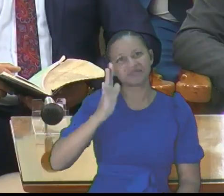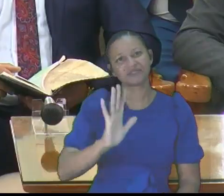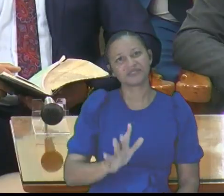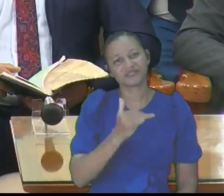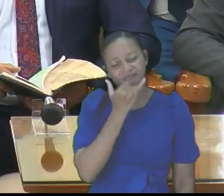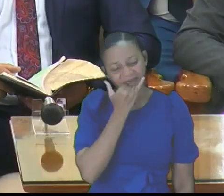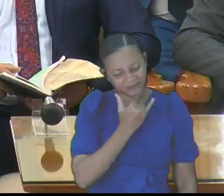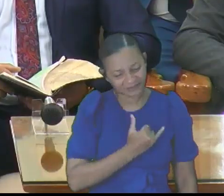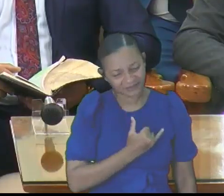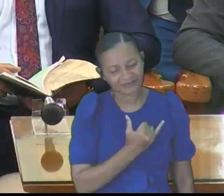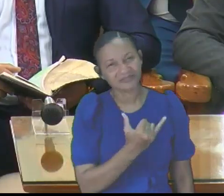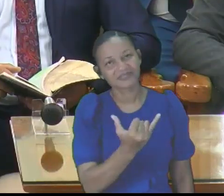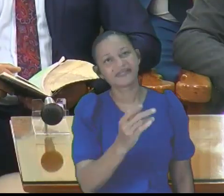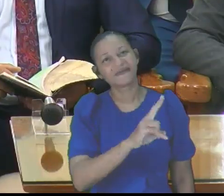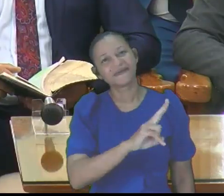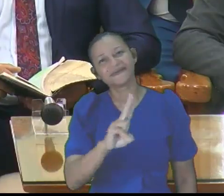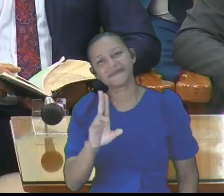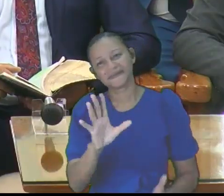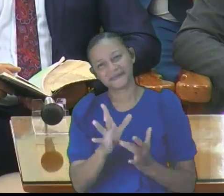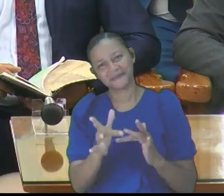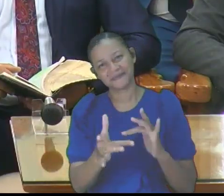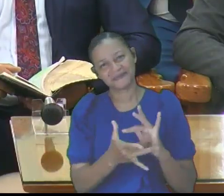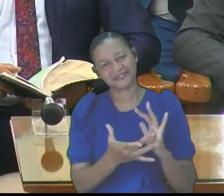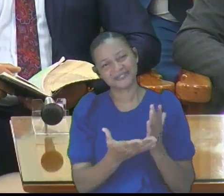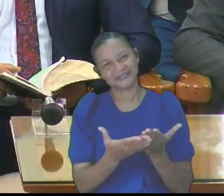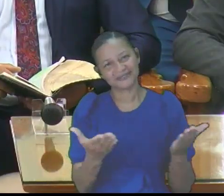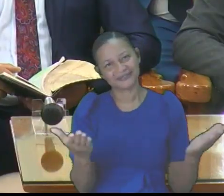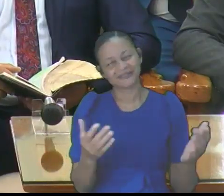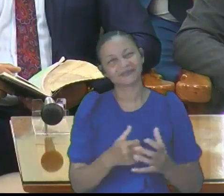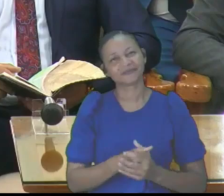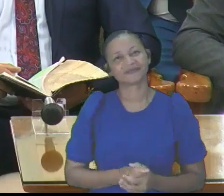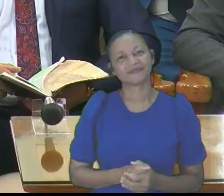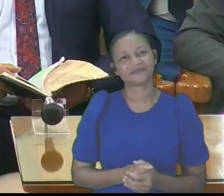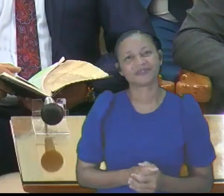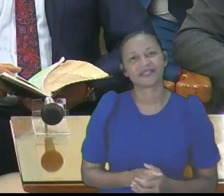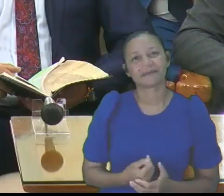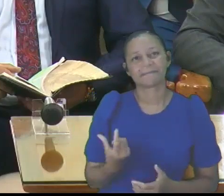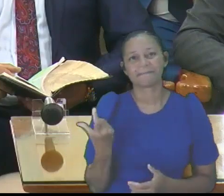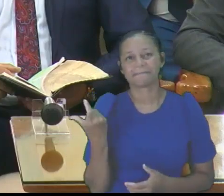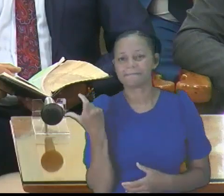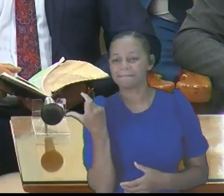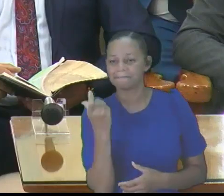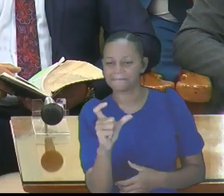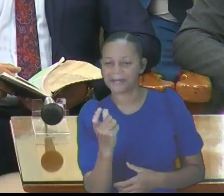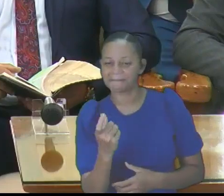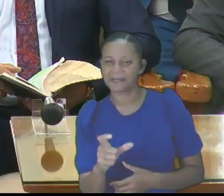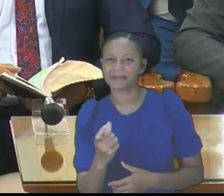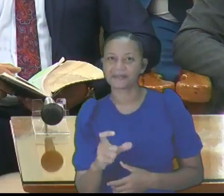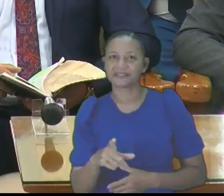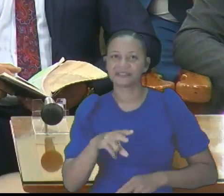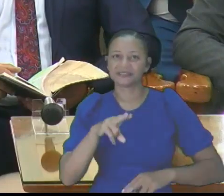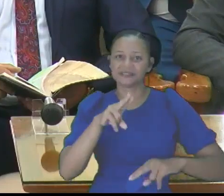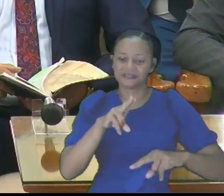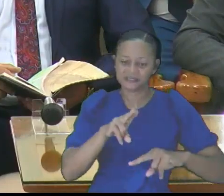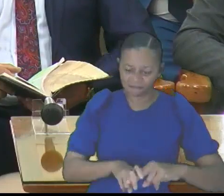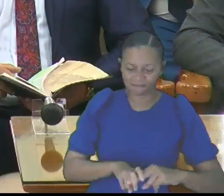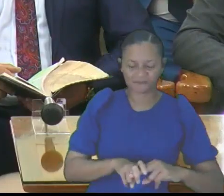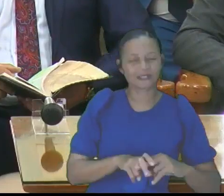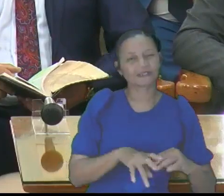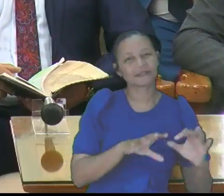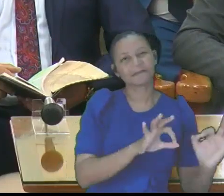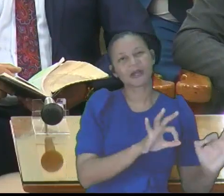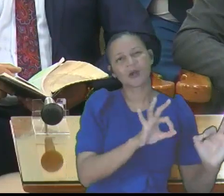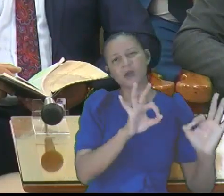perdoei. Em nome de Jesus. Você só está dizendo blasfêmia porque você não senta para ouvir um pastor que